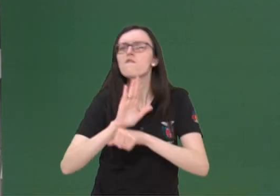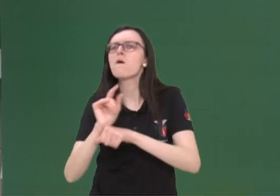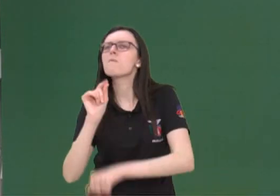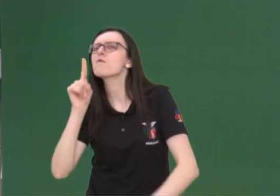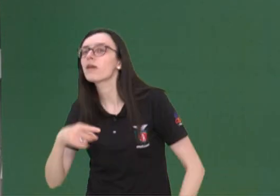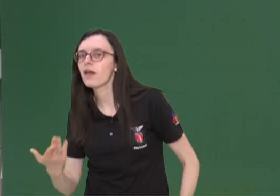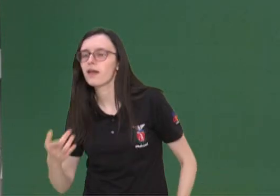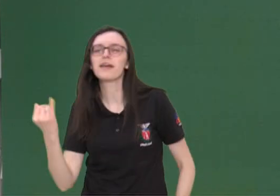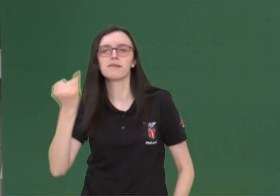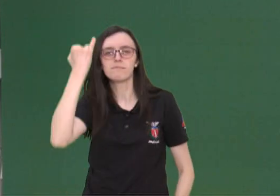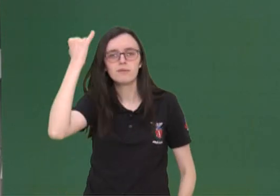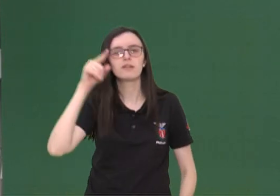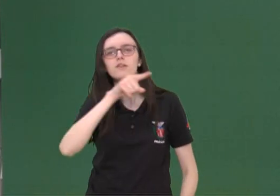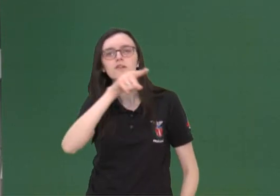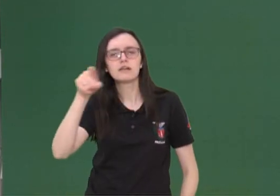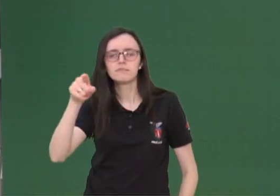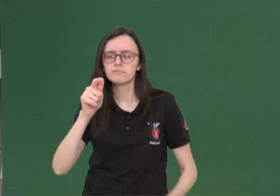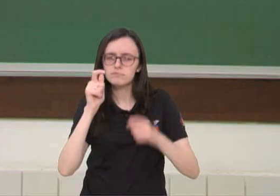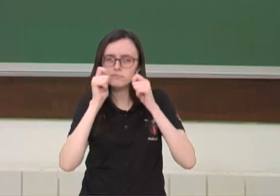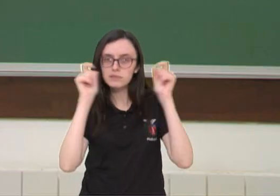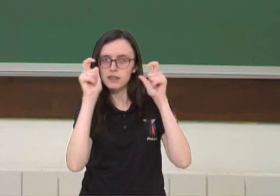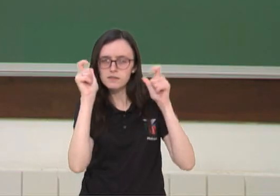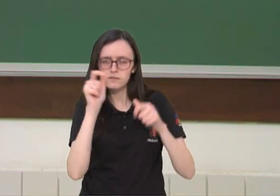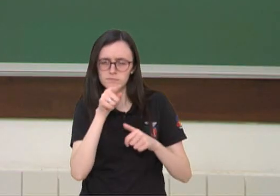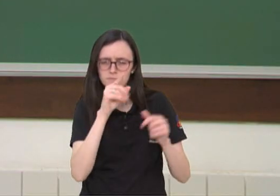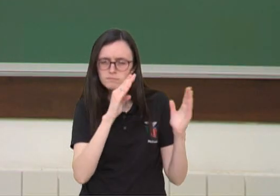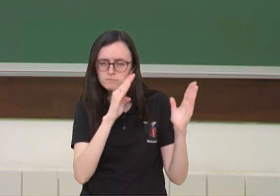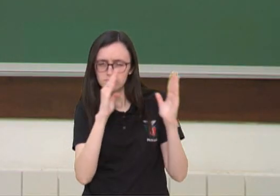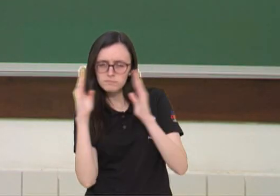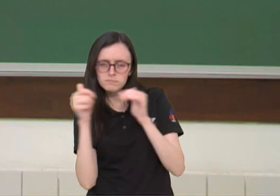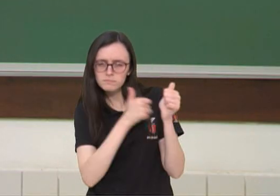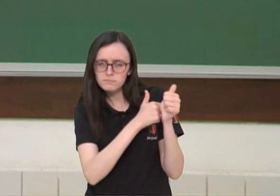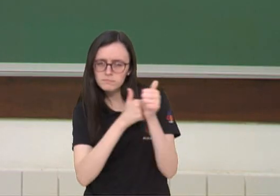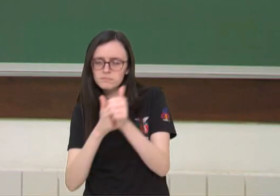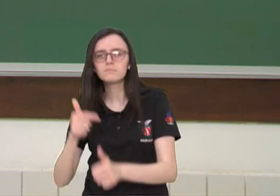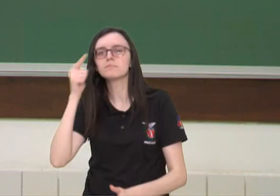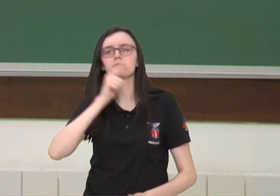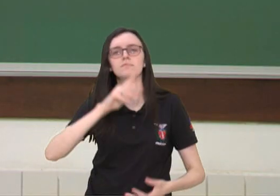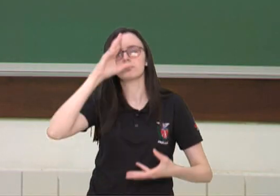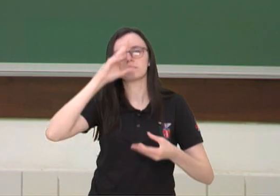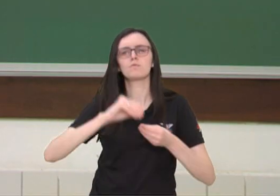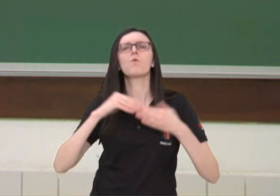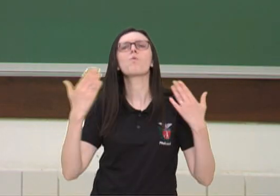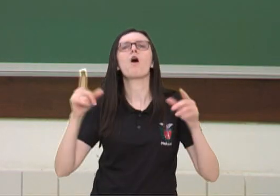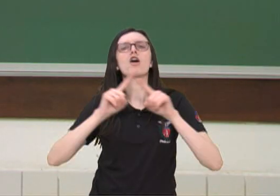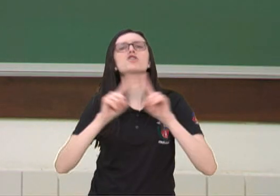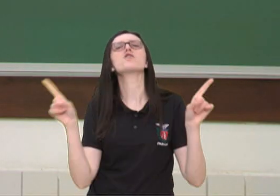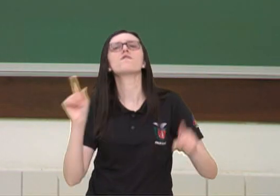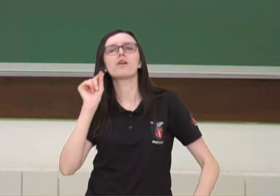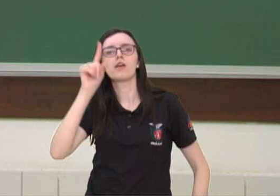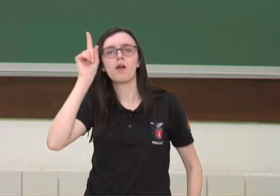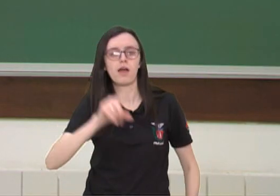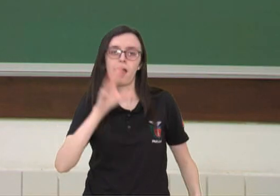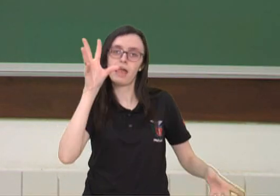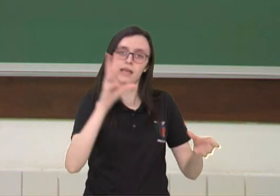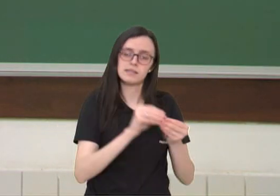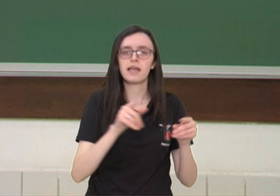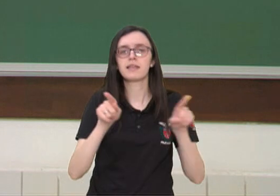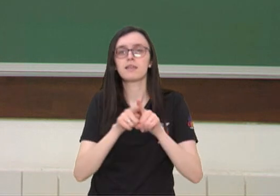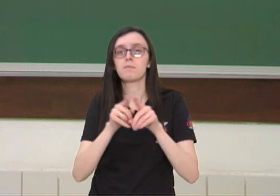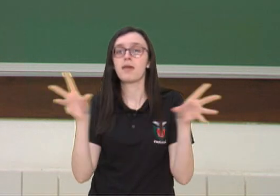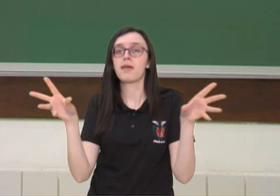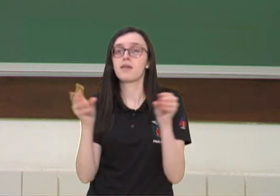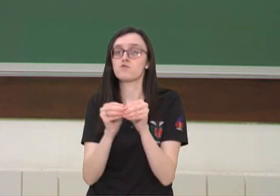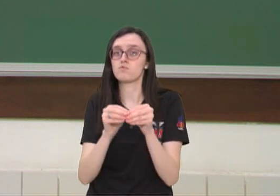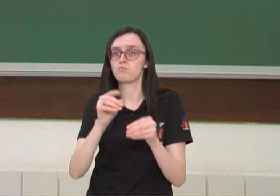Então, vão prestando atenção nisso para vocês entenderem qual a diferença entre resenha e